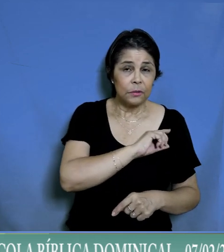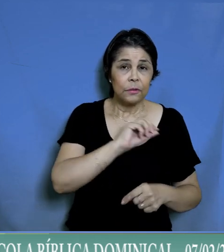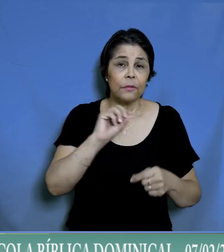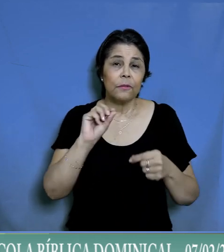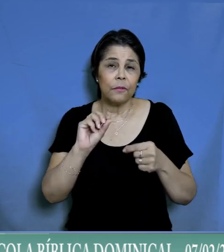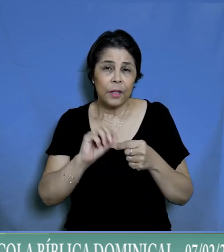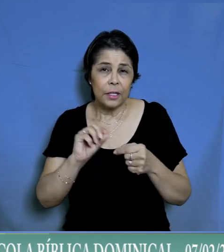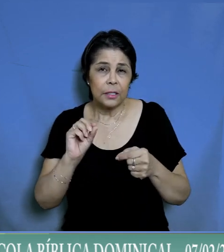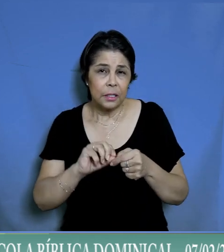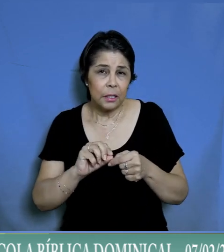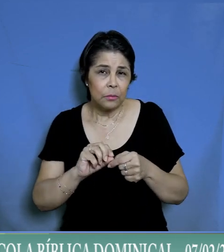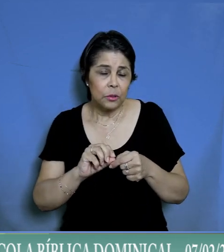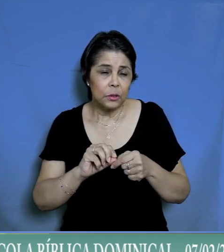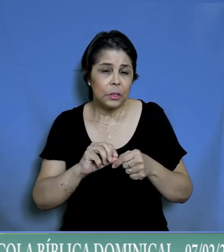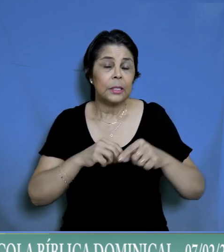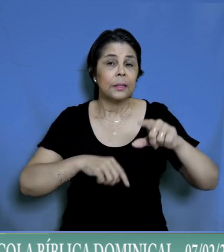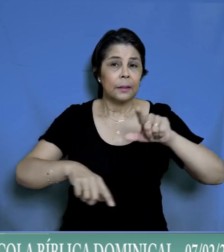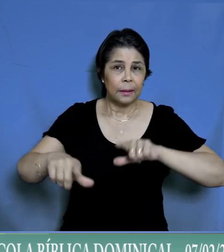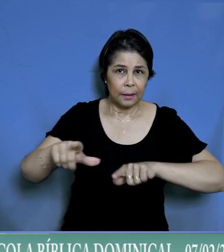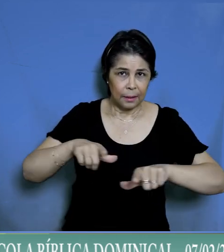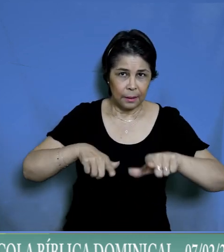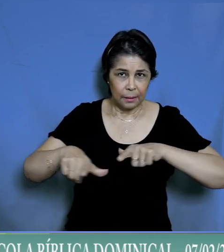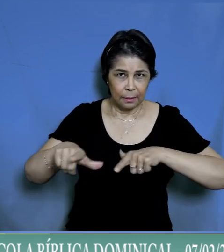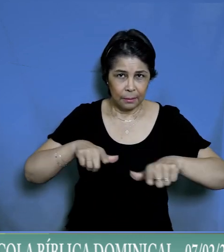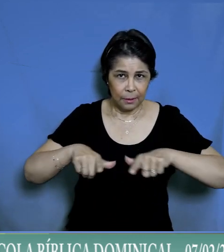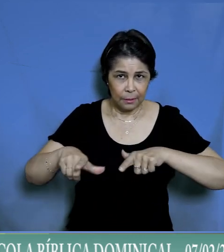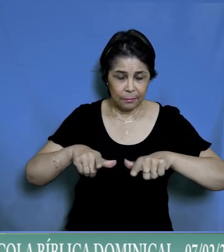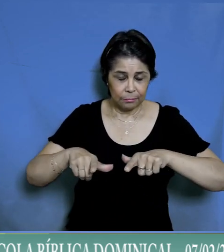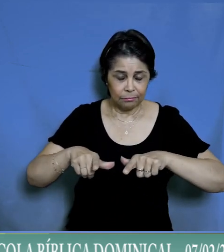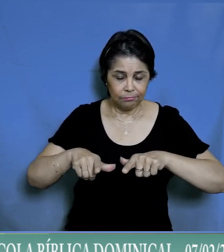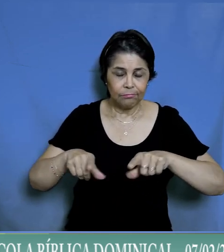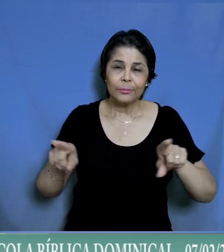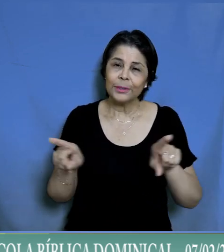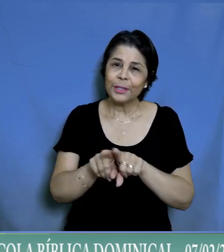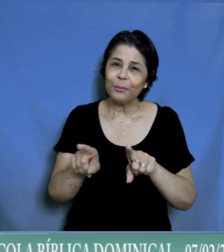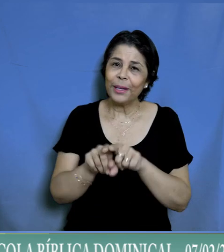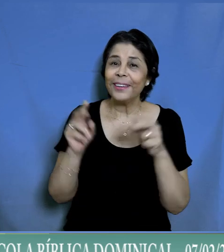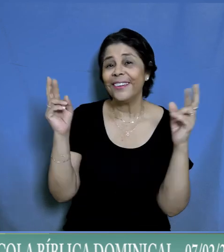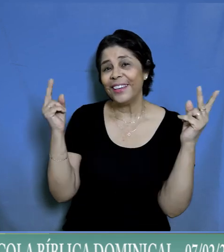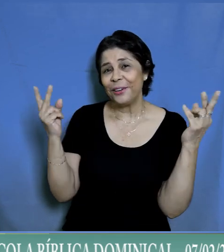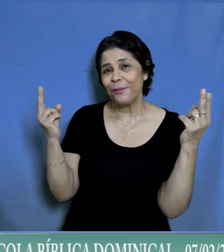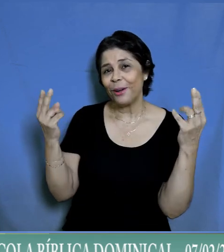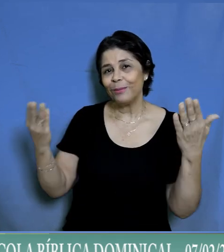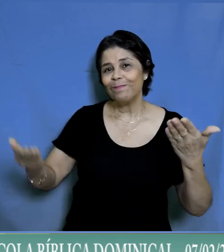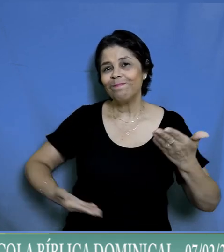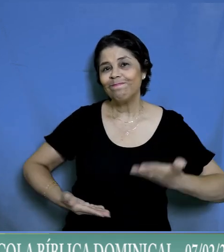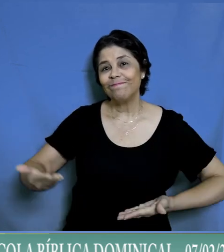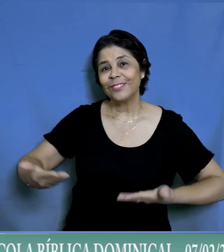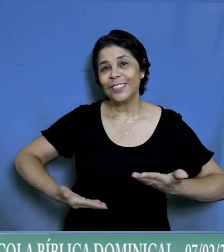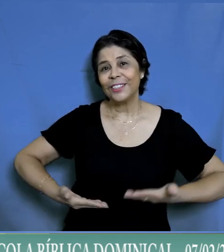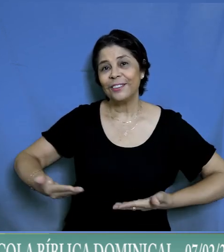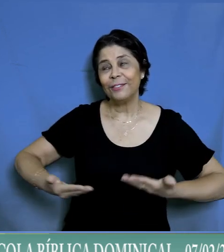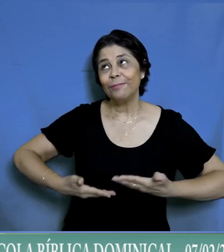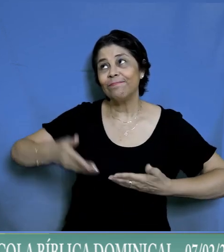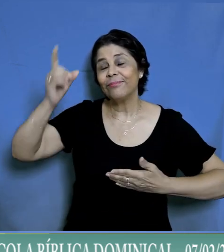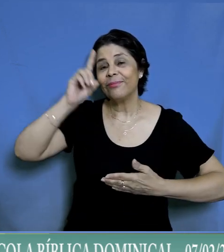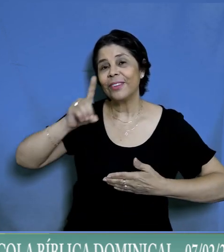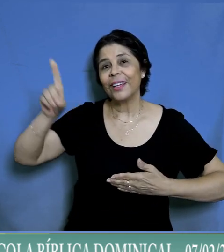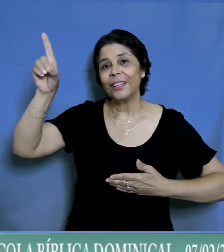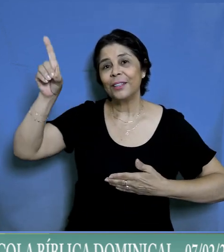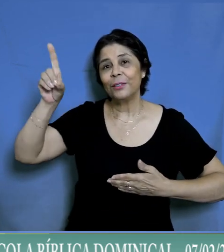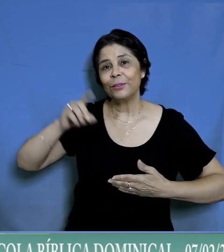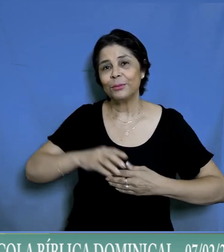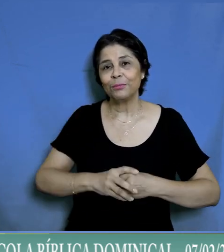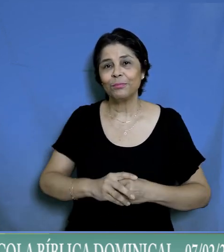estou prestando culto a Deus. Aliás, o trabalho é uma grande bênção, diferente do que pensa a igreja romana, que o trabalho nasceu depois